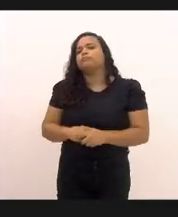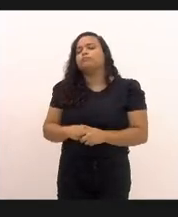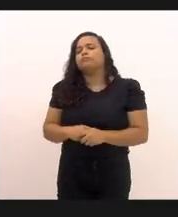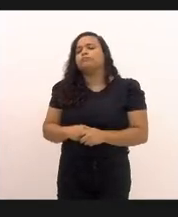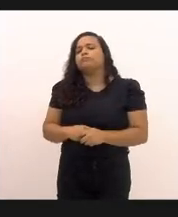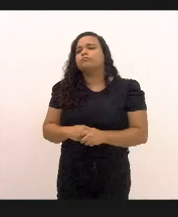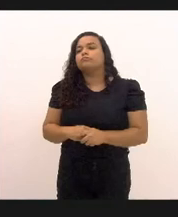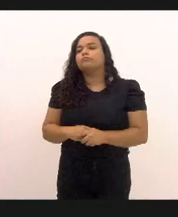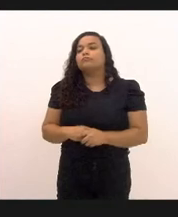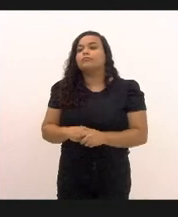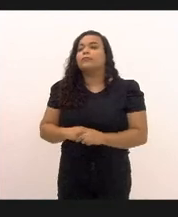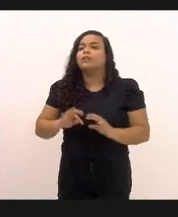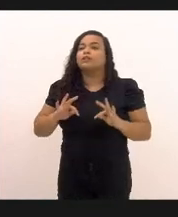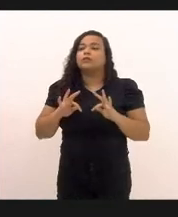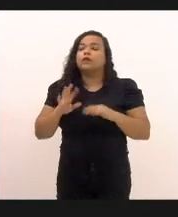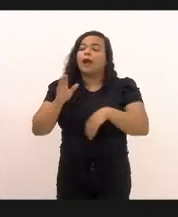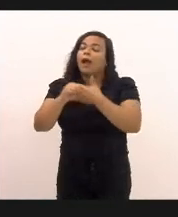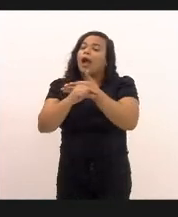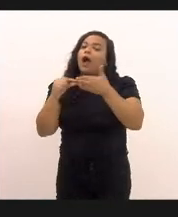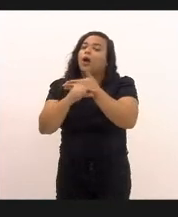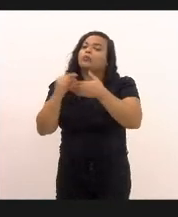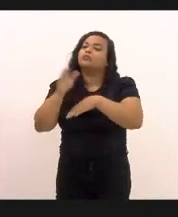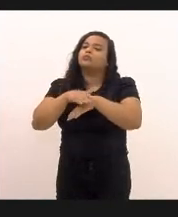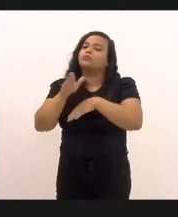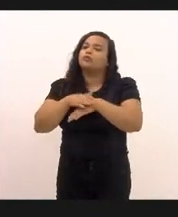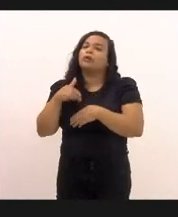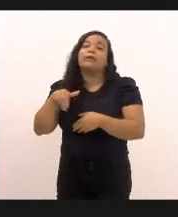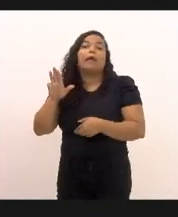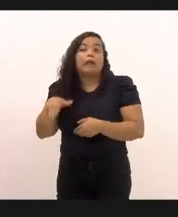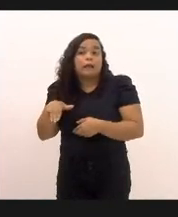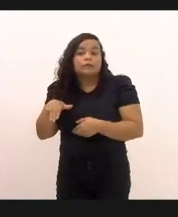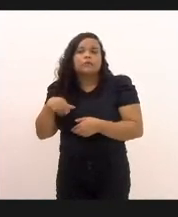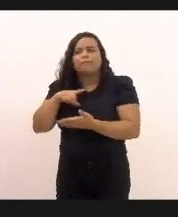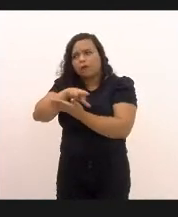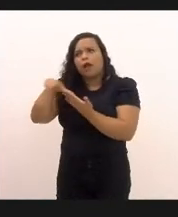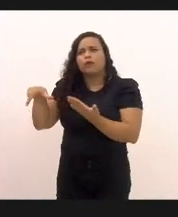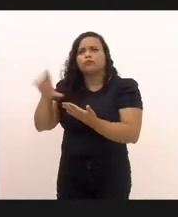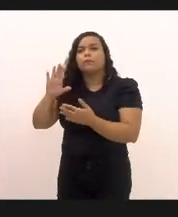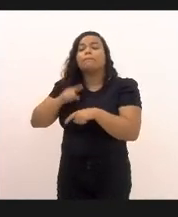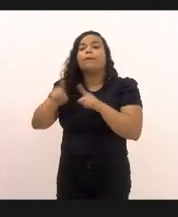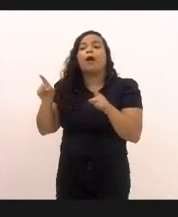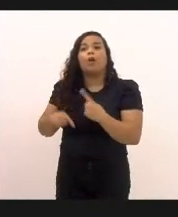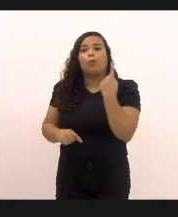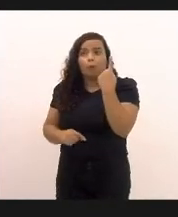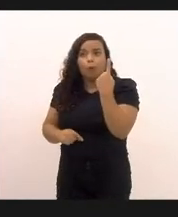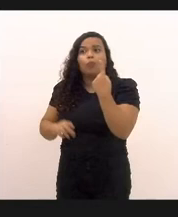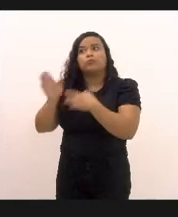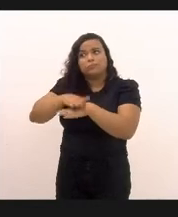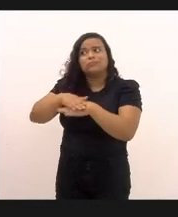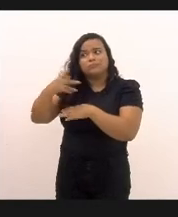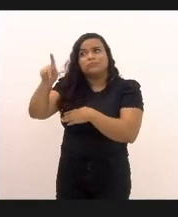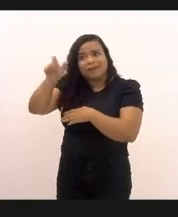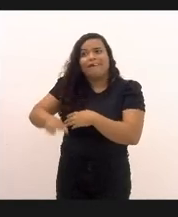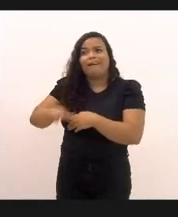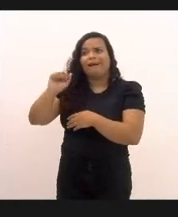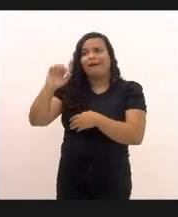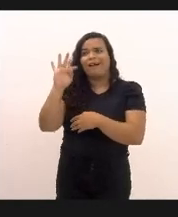O autor dessas emendas, quem foi? Um dos autores foi o próprio Átila Nunes.